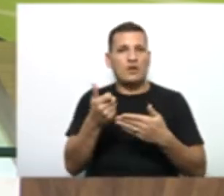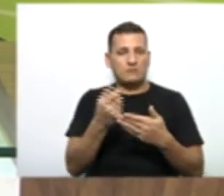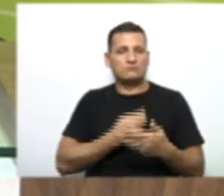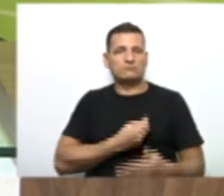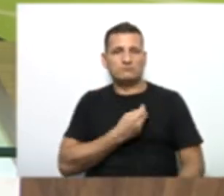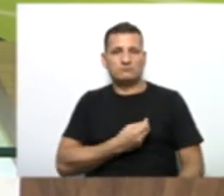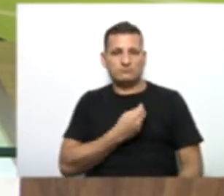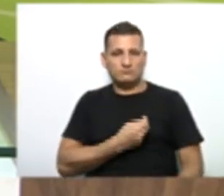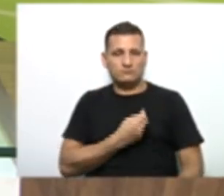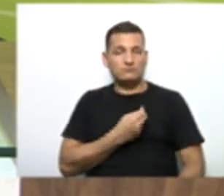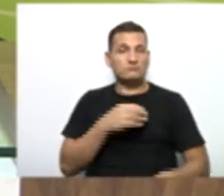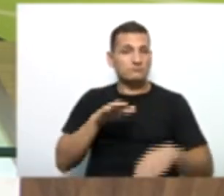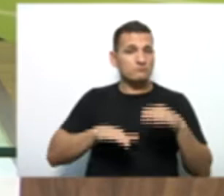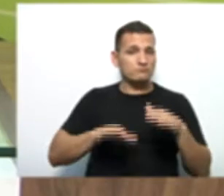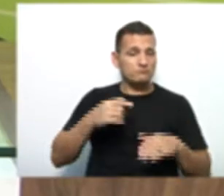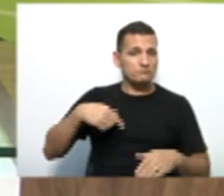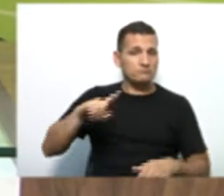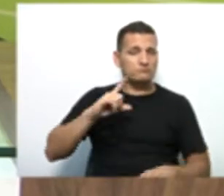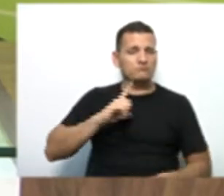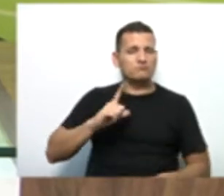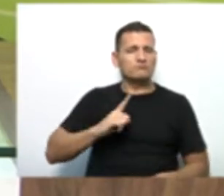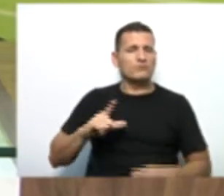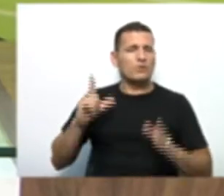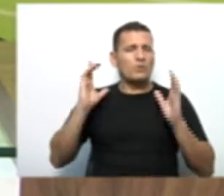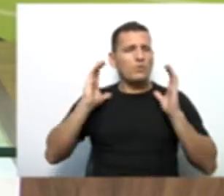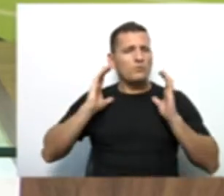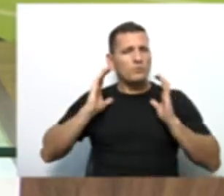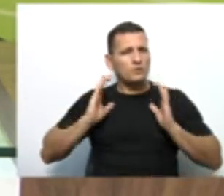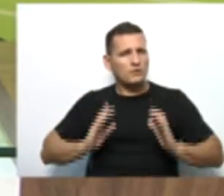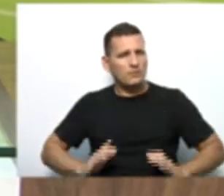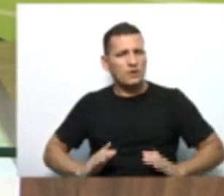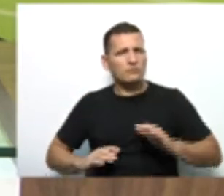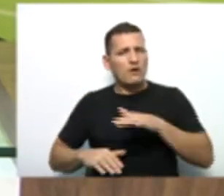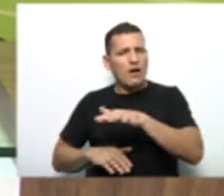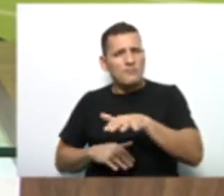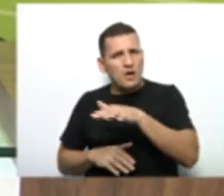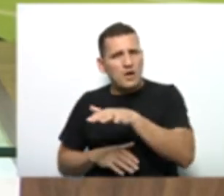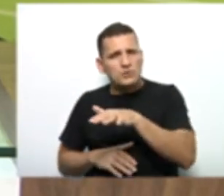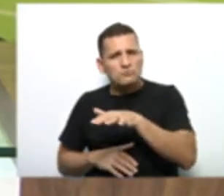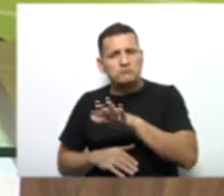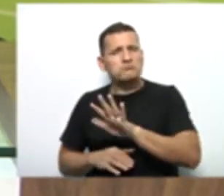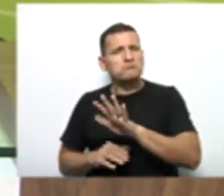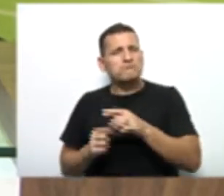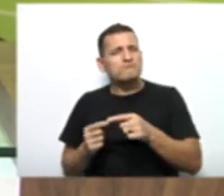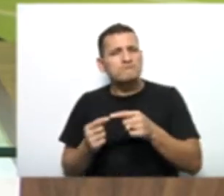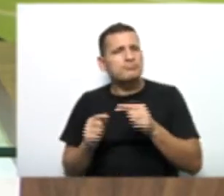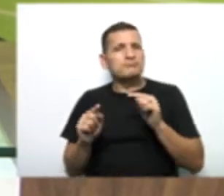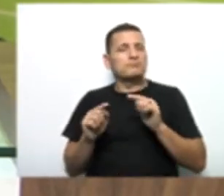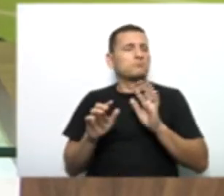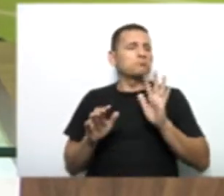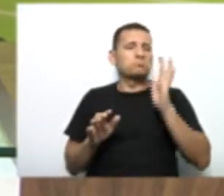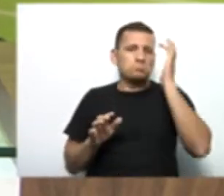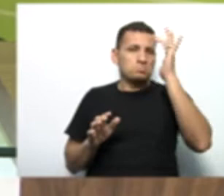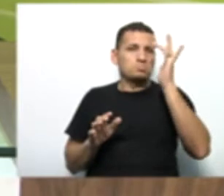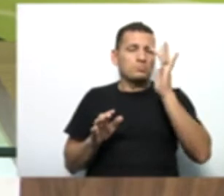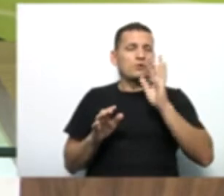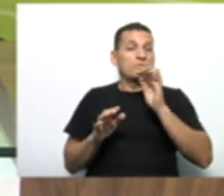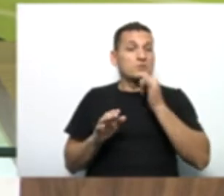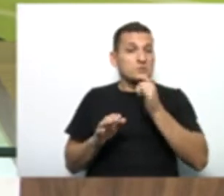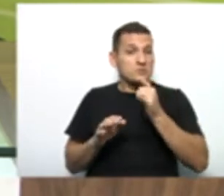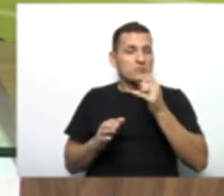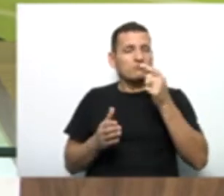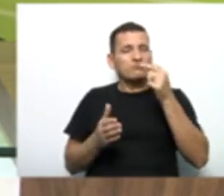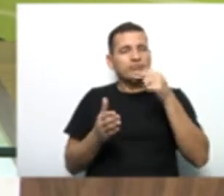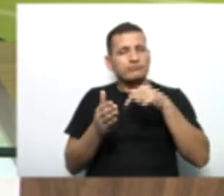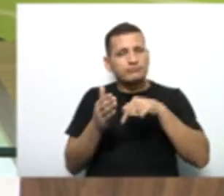Às vezes, nós nos comportamos de uma determinada forma em um determinado ambiente e a gente não sabe nem o porquê. Quando a gente começa a se aprofundar e